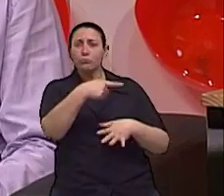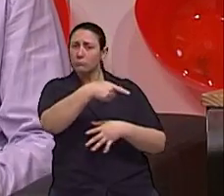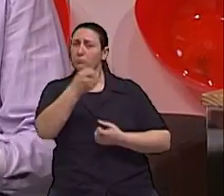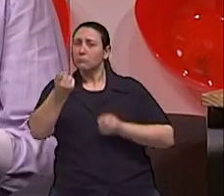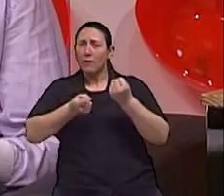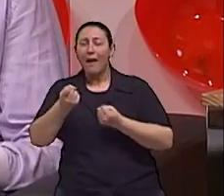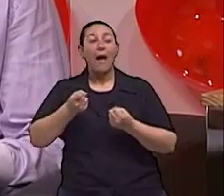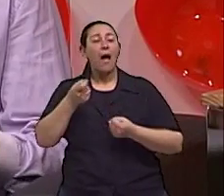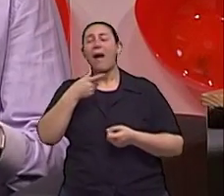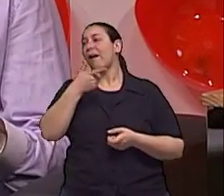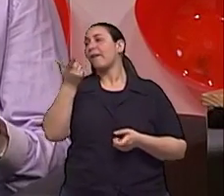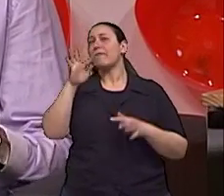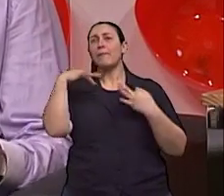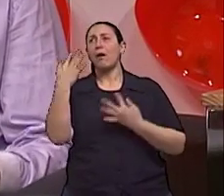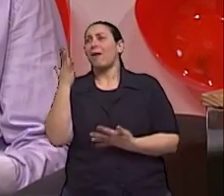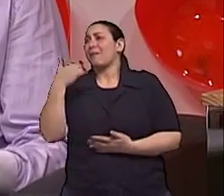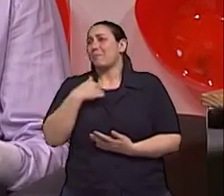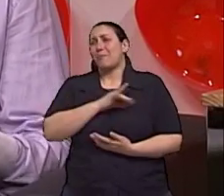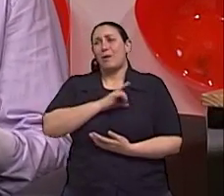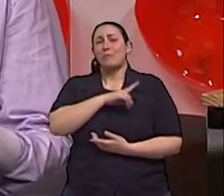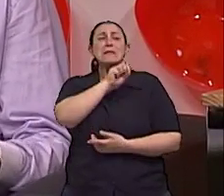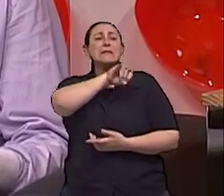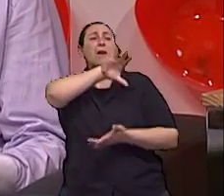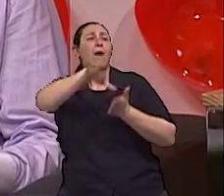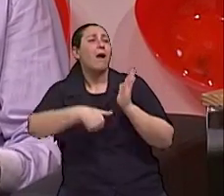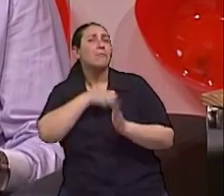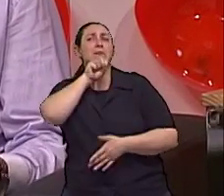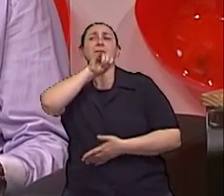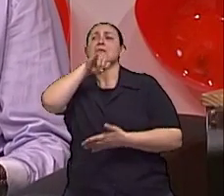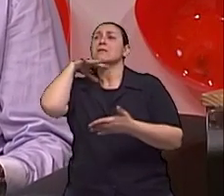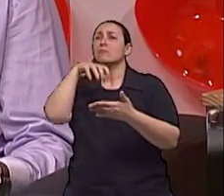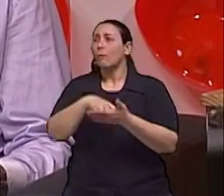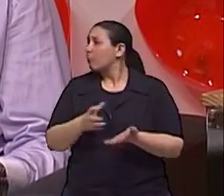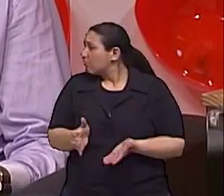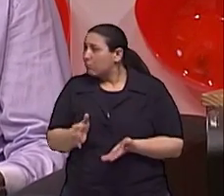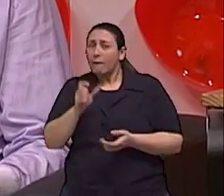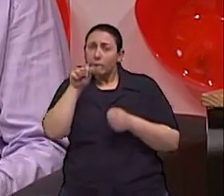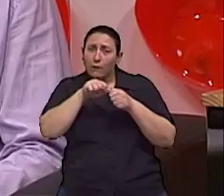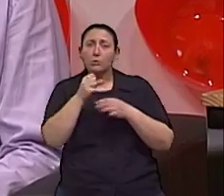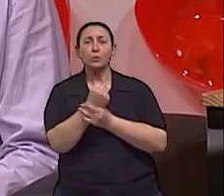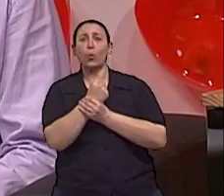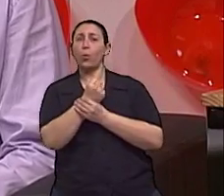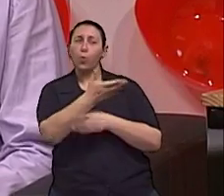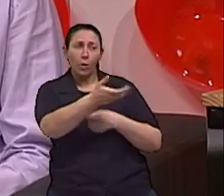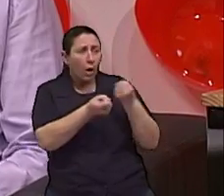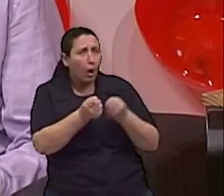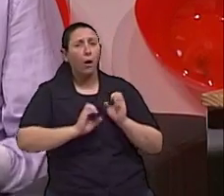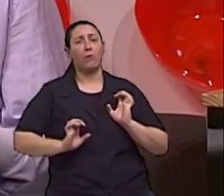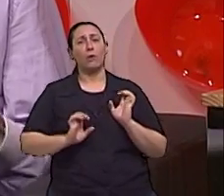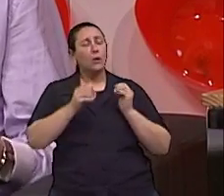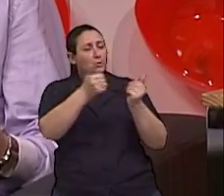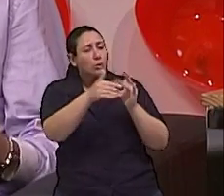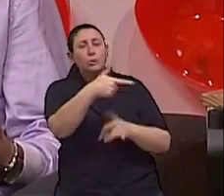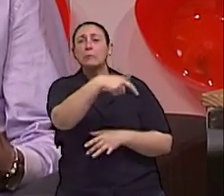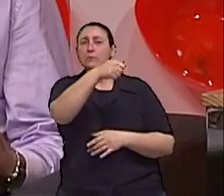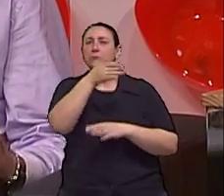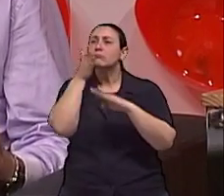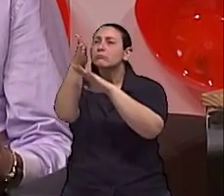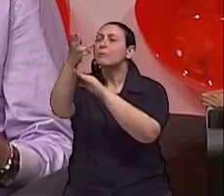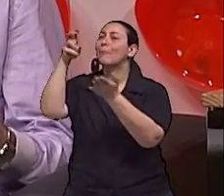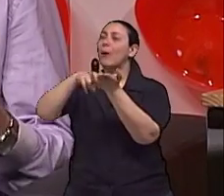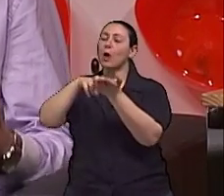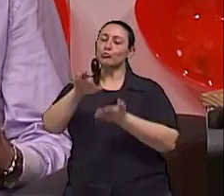do carro, ele precisa dirigir, ele precisa ir ao banco, ele precisa fazer as coisas, ele precisa entrar em contato com as novas tecnologias, ele precisa se